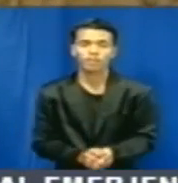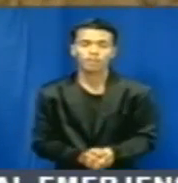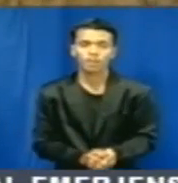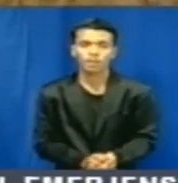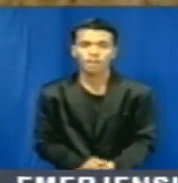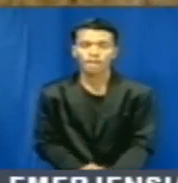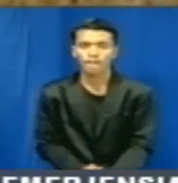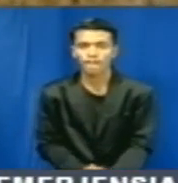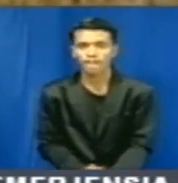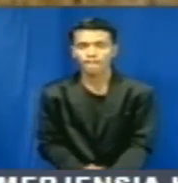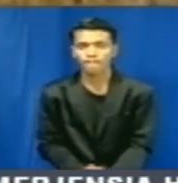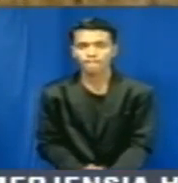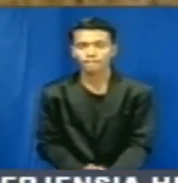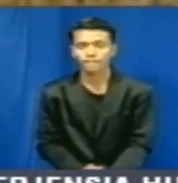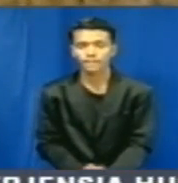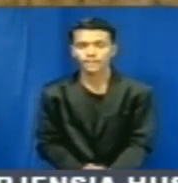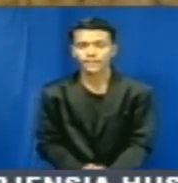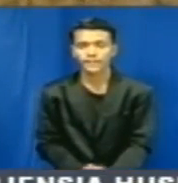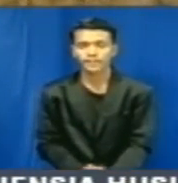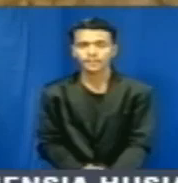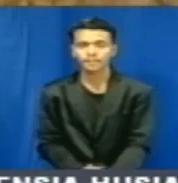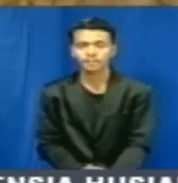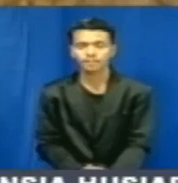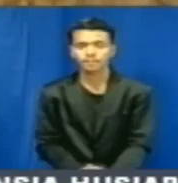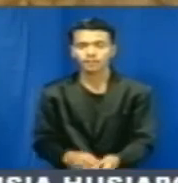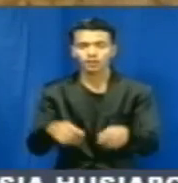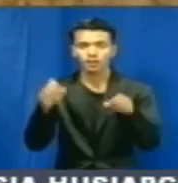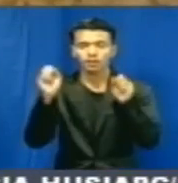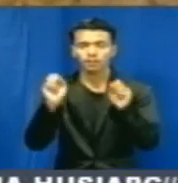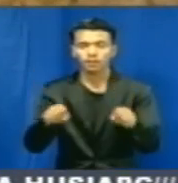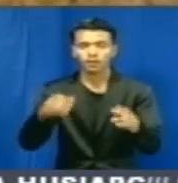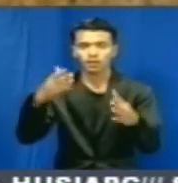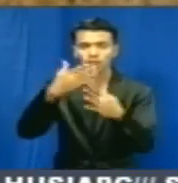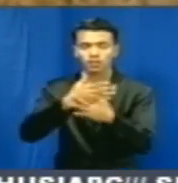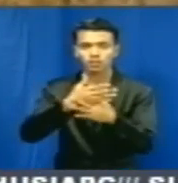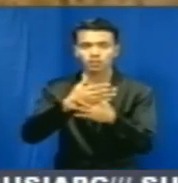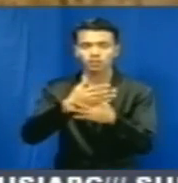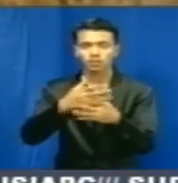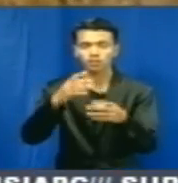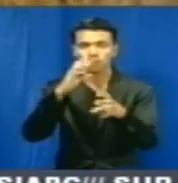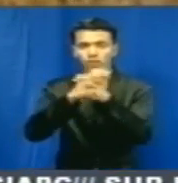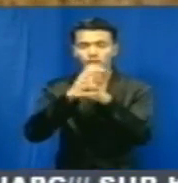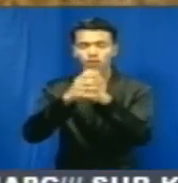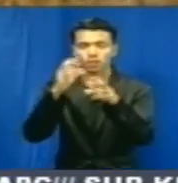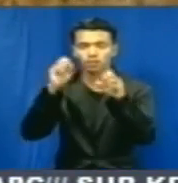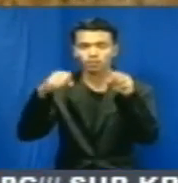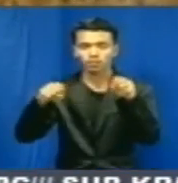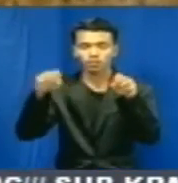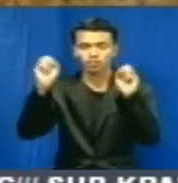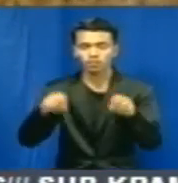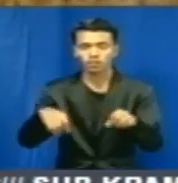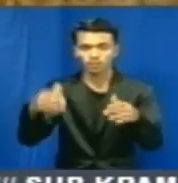né, propulsamos, lhe uma estrada, tempo, o bailarão, dele, ele acesso a careta na torre, ele tama, vai ver todo